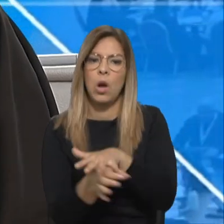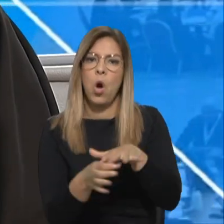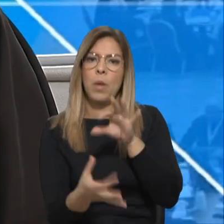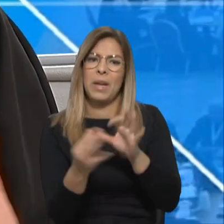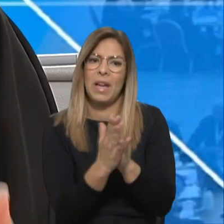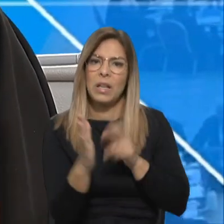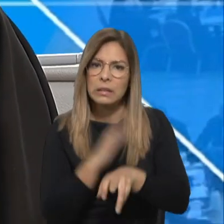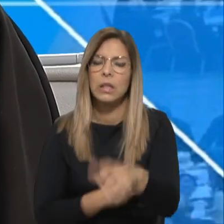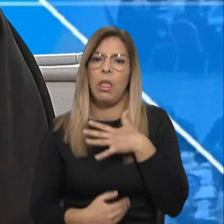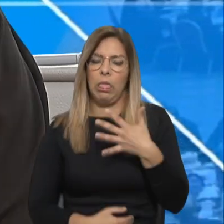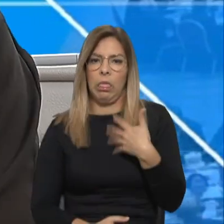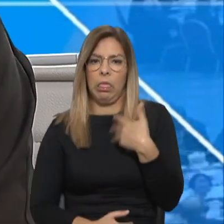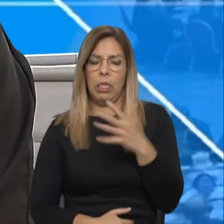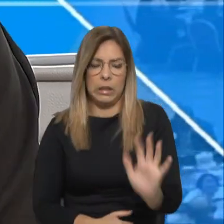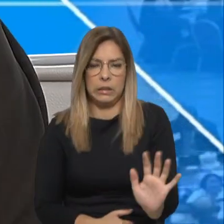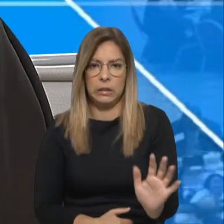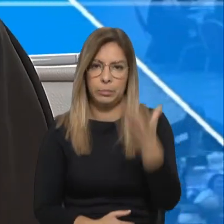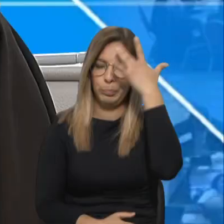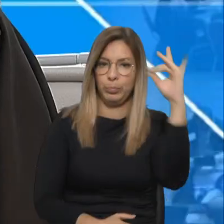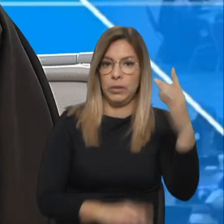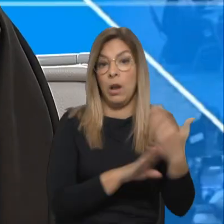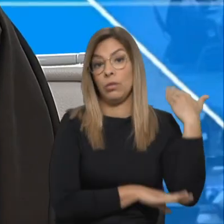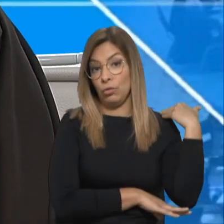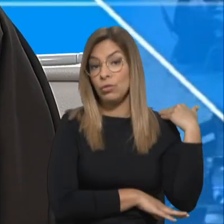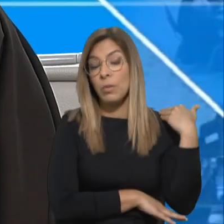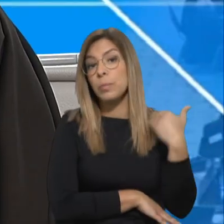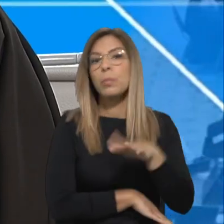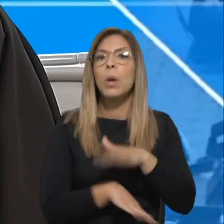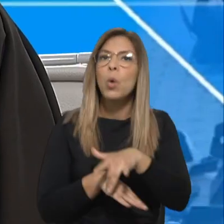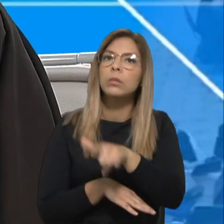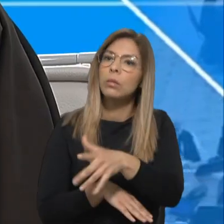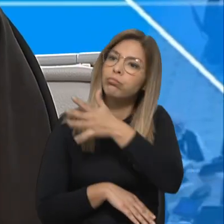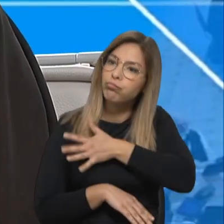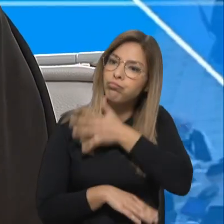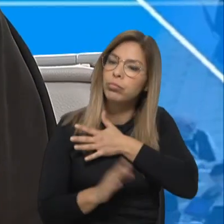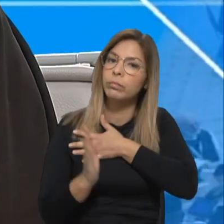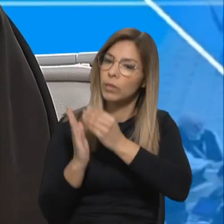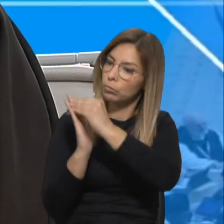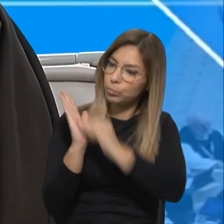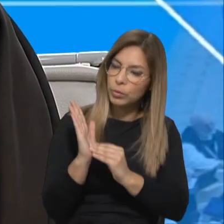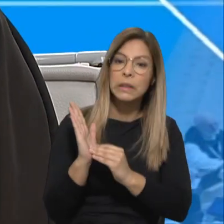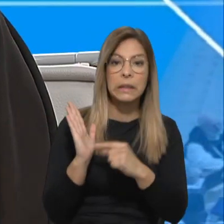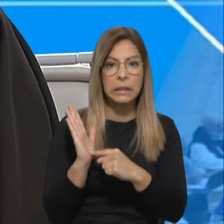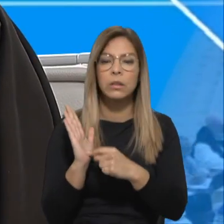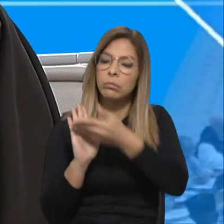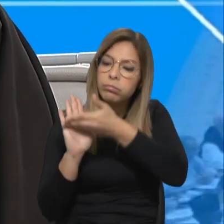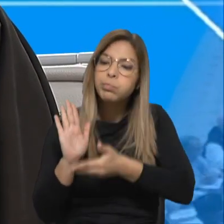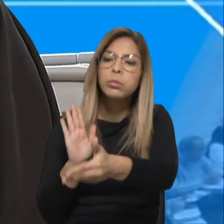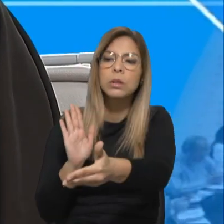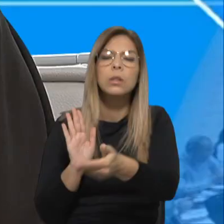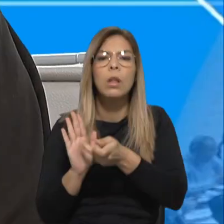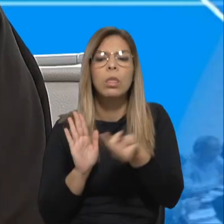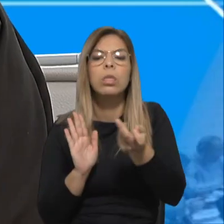e, portanto, o objetivo é sempre partir do relato que nós já temos documentado e partir daí. O que é que significa